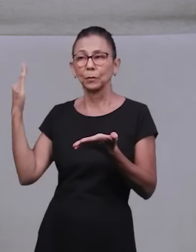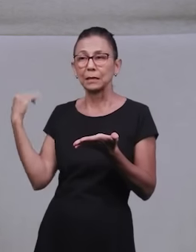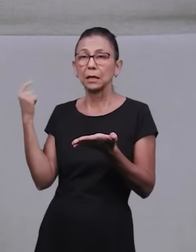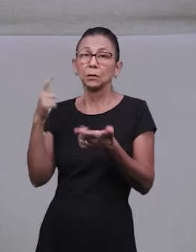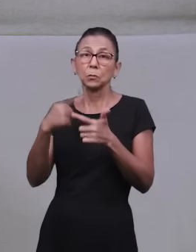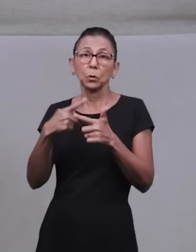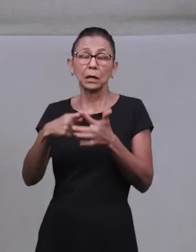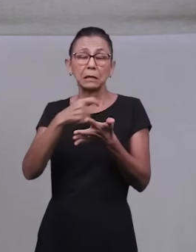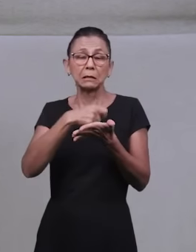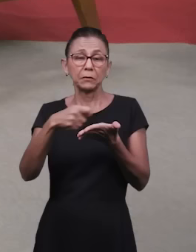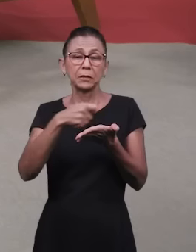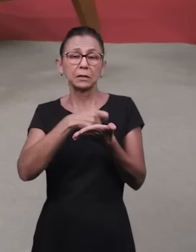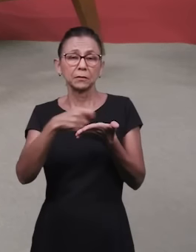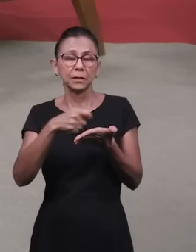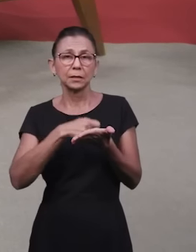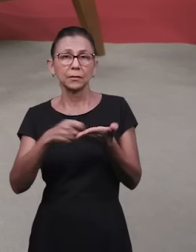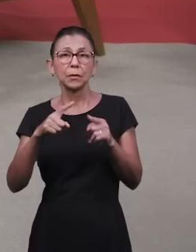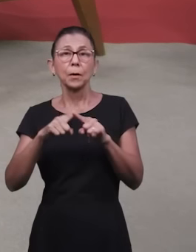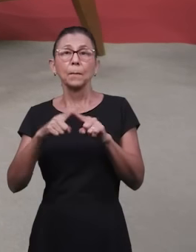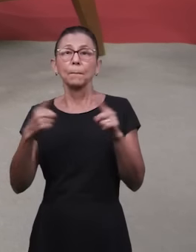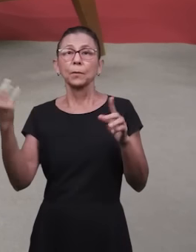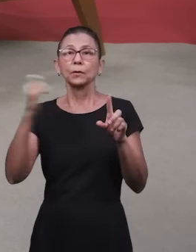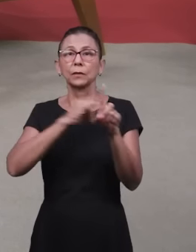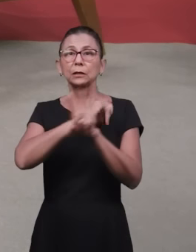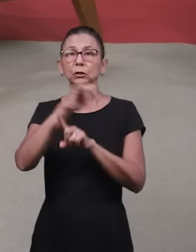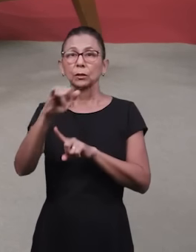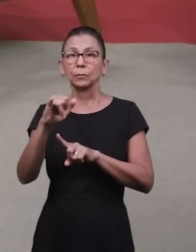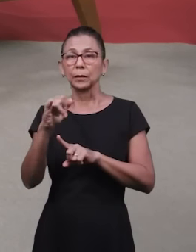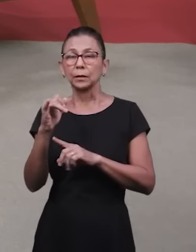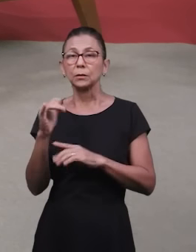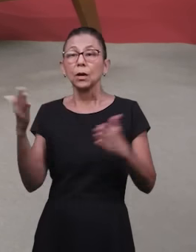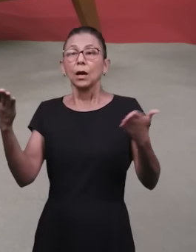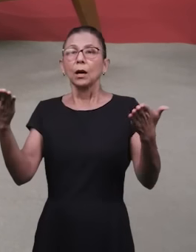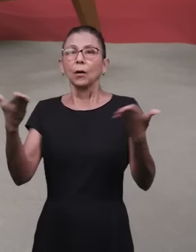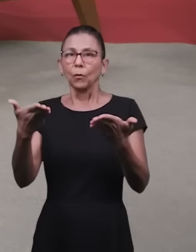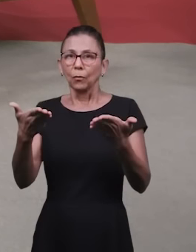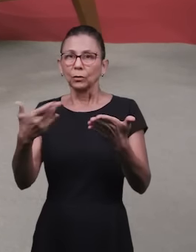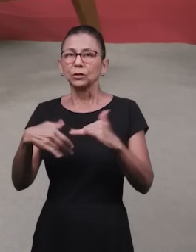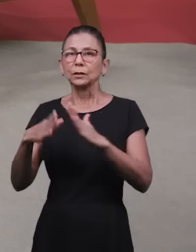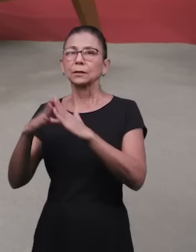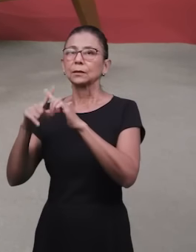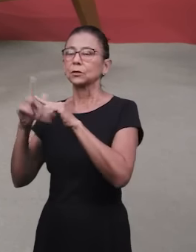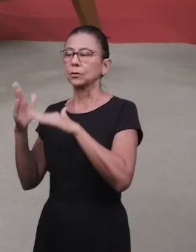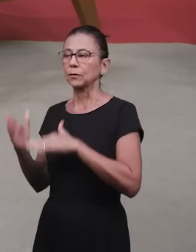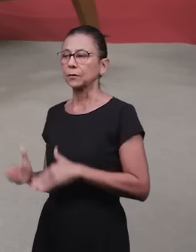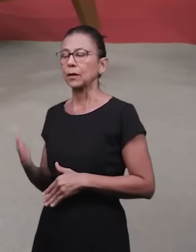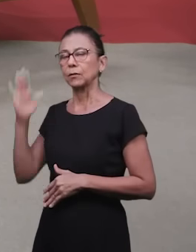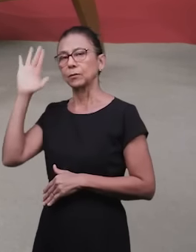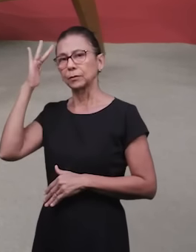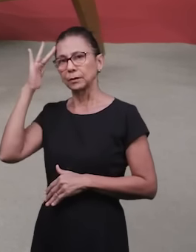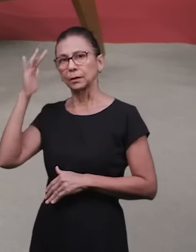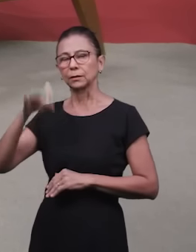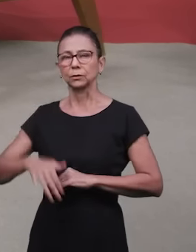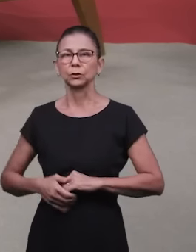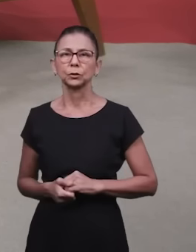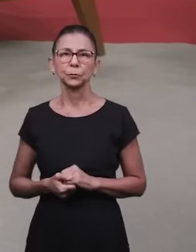aquilo ali. Então nessa abordagem da igreja, ele coloca a igreja fiel e a igreja